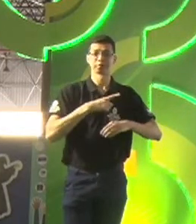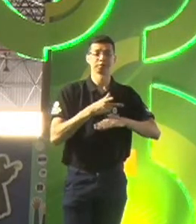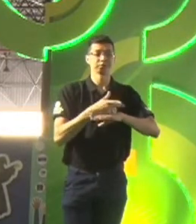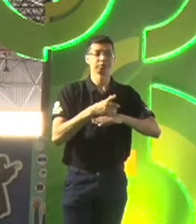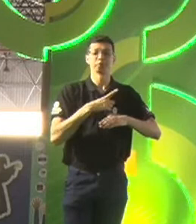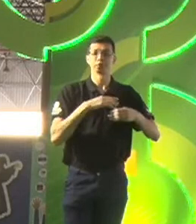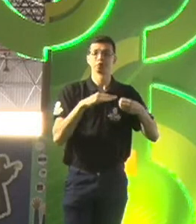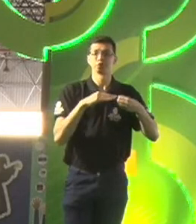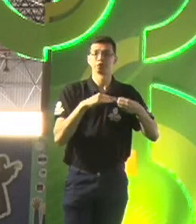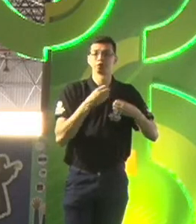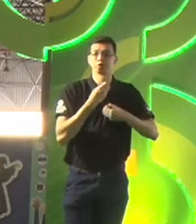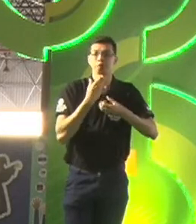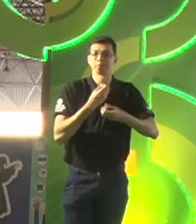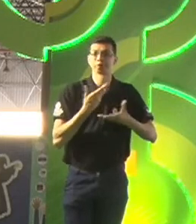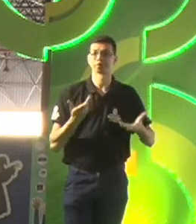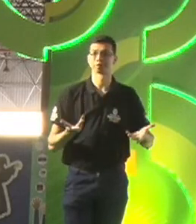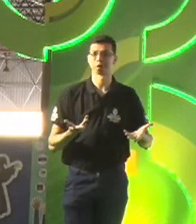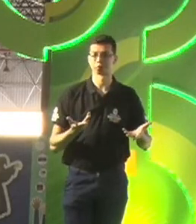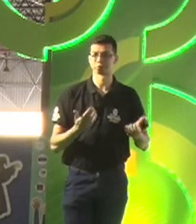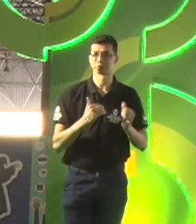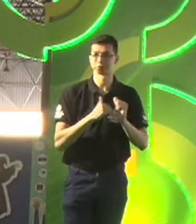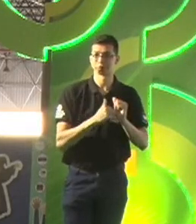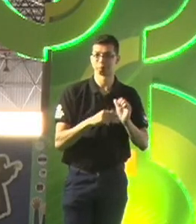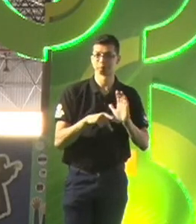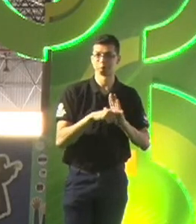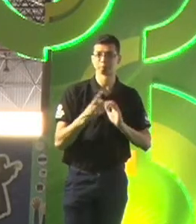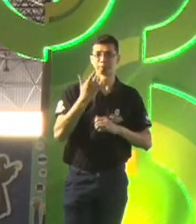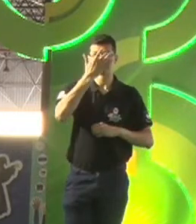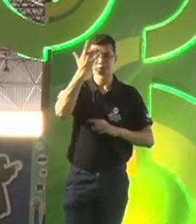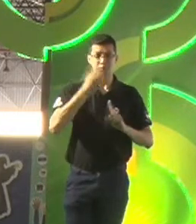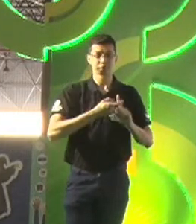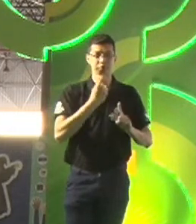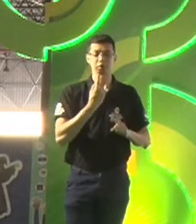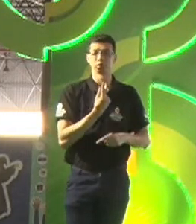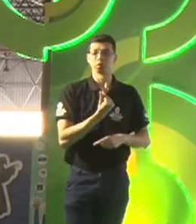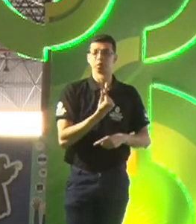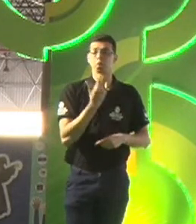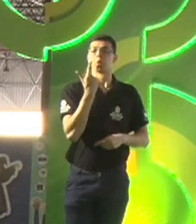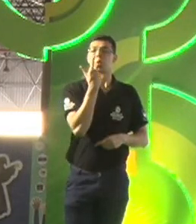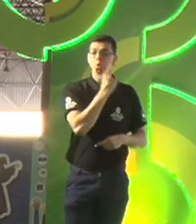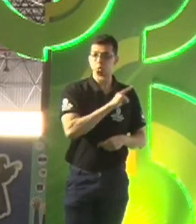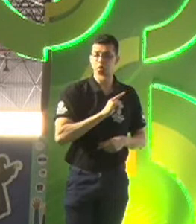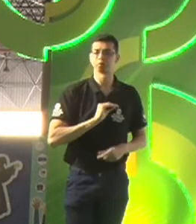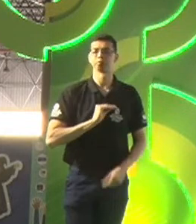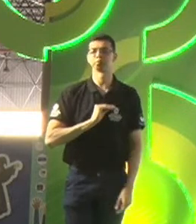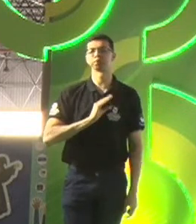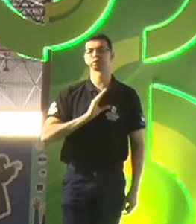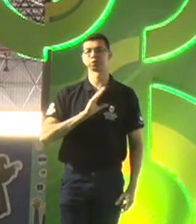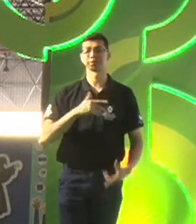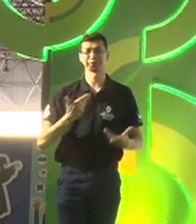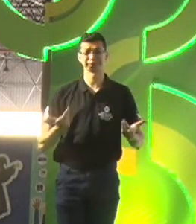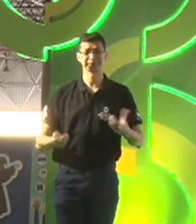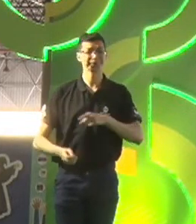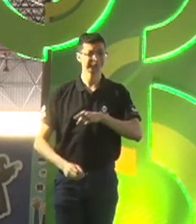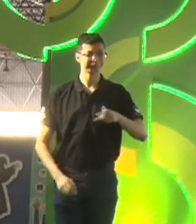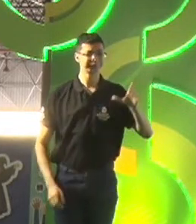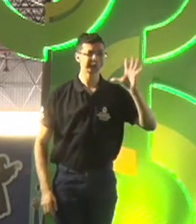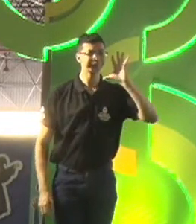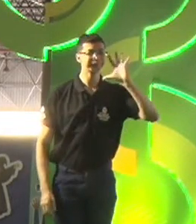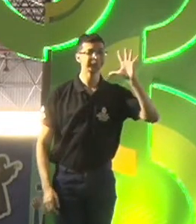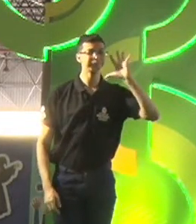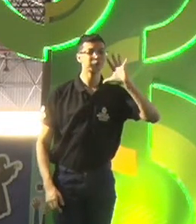dados tão sensíveis tão sensíveis sensíveis que um hacker conseguiu fazer dinheiro com isso então imagina um robô que vai não somente